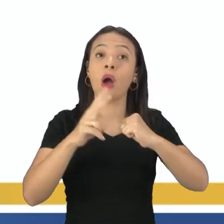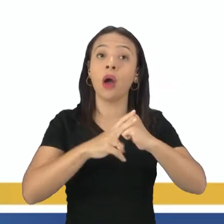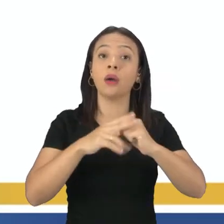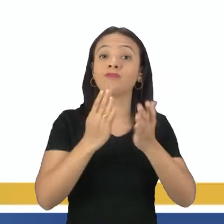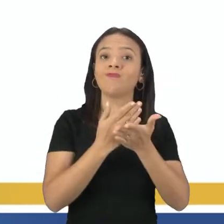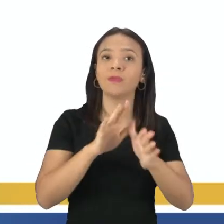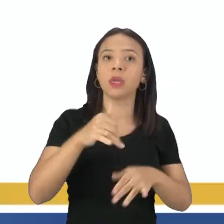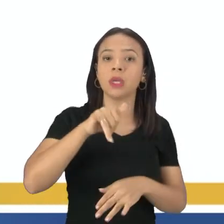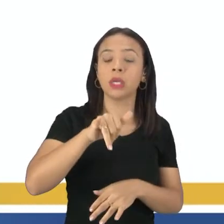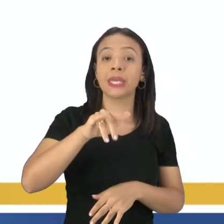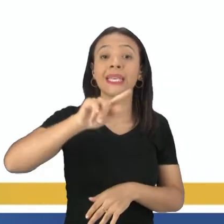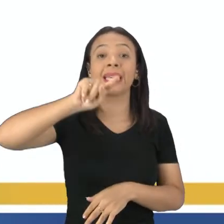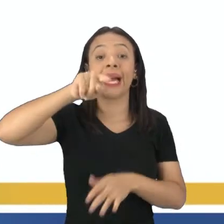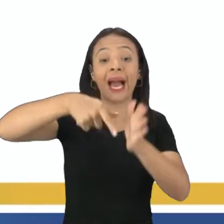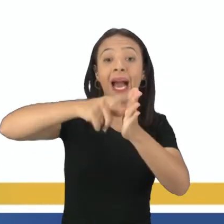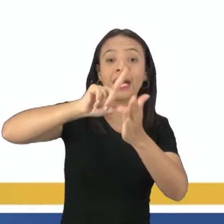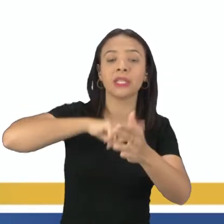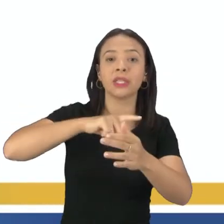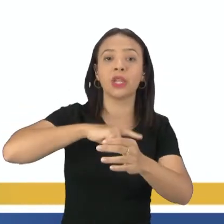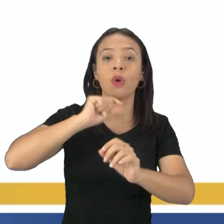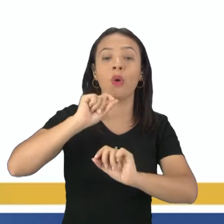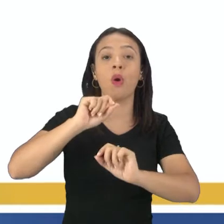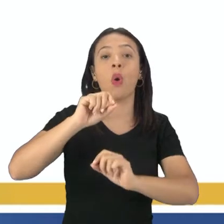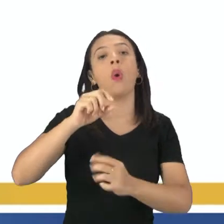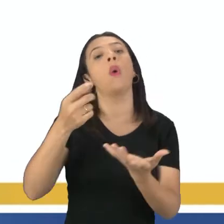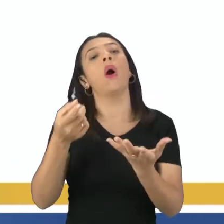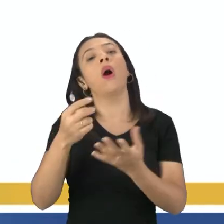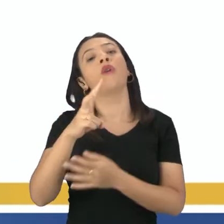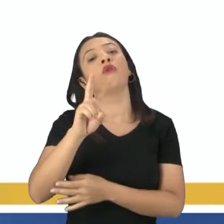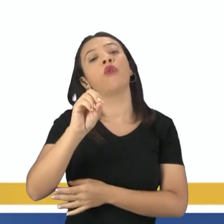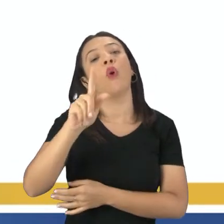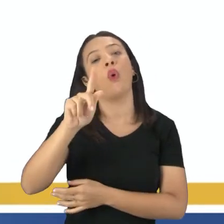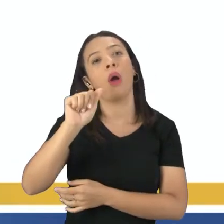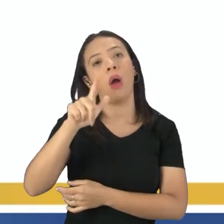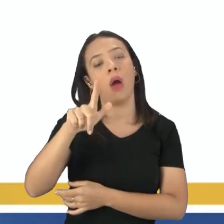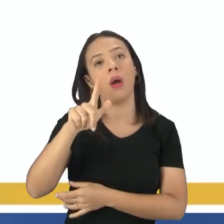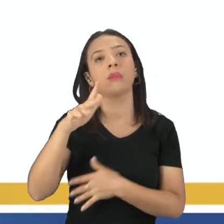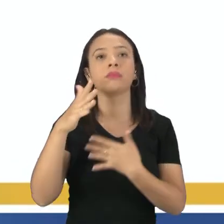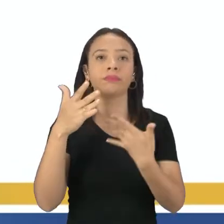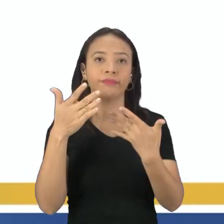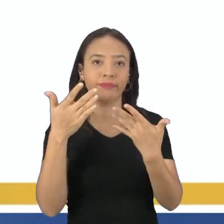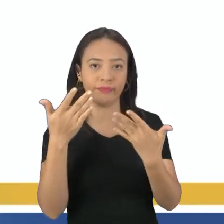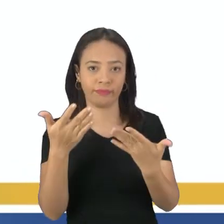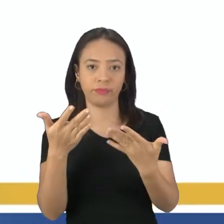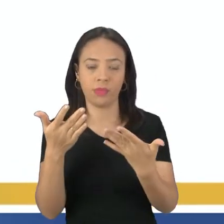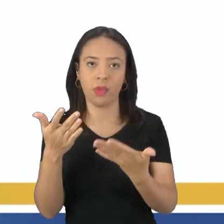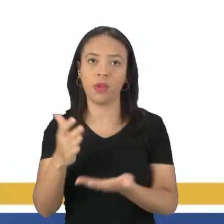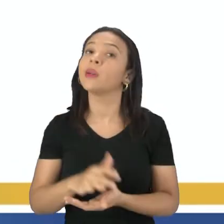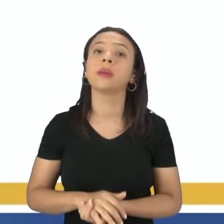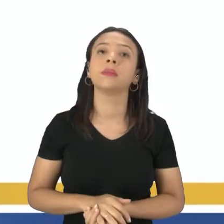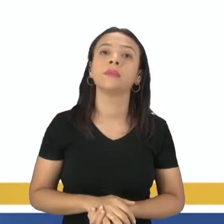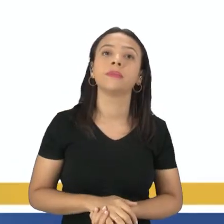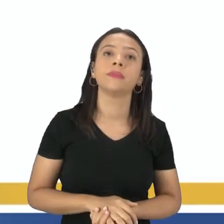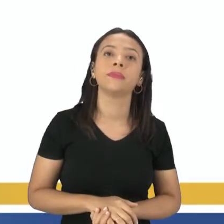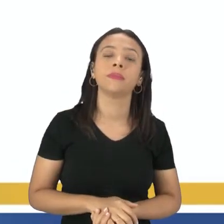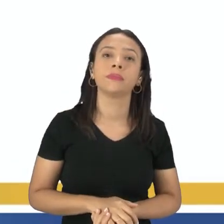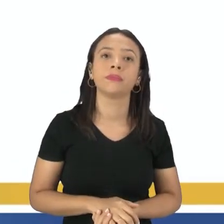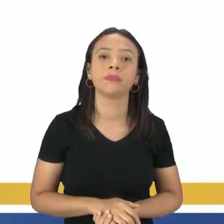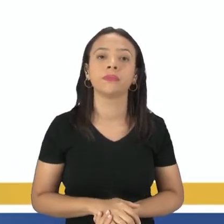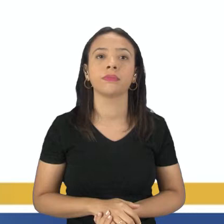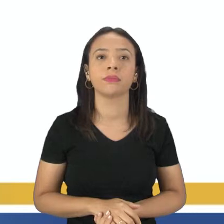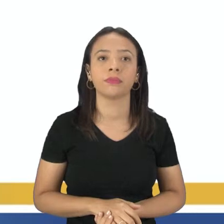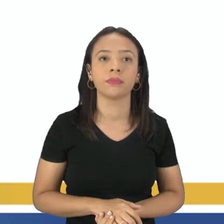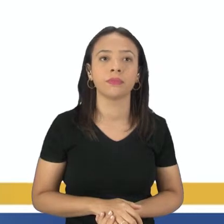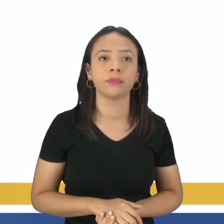vogal, acrescenta-se somente o S. Então, galera, quando o verbo terminar em Y, mas for precedido